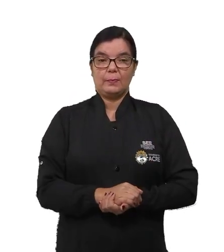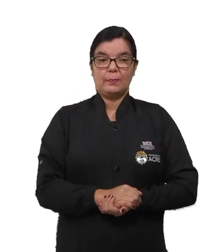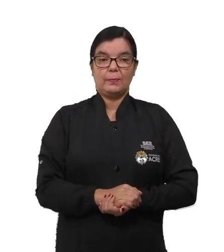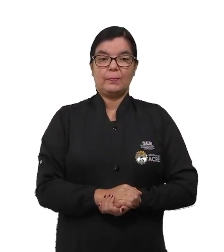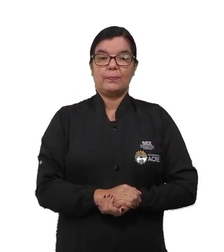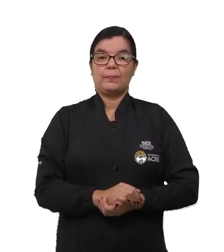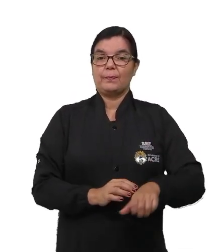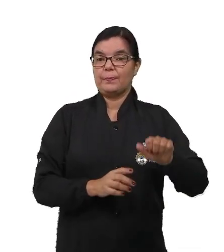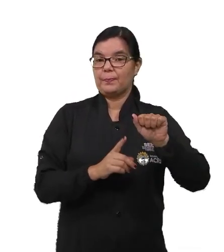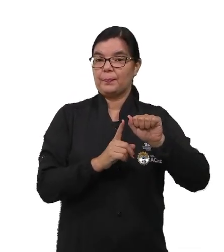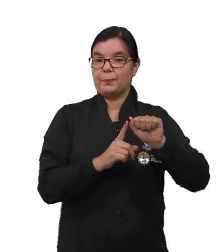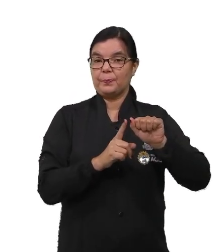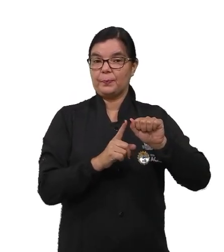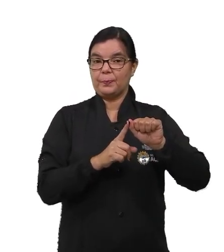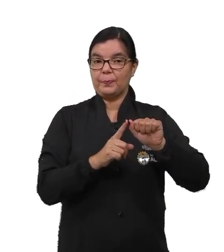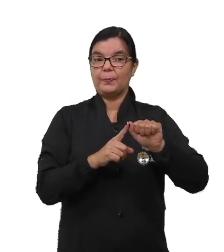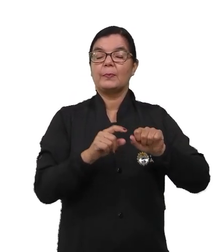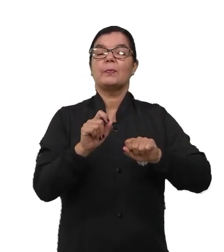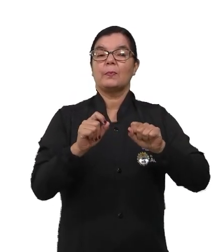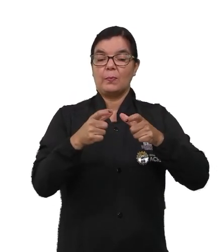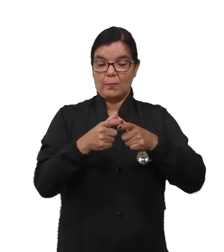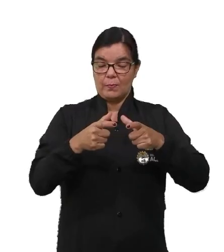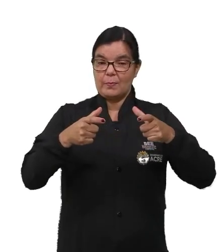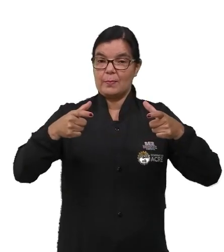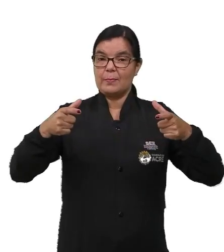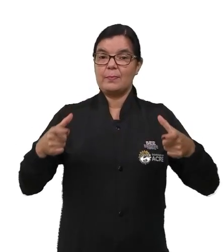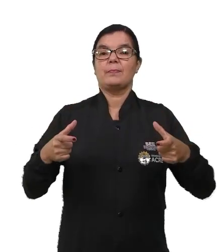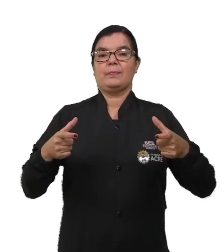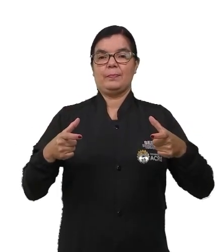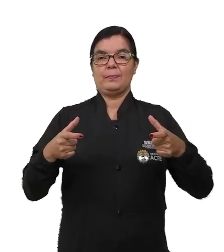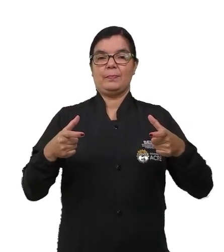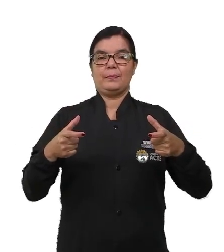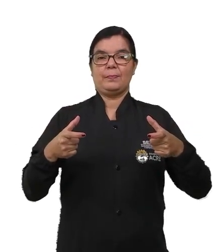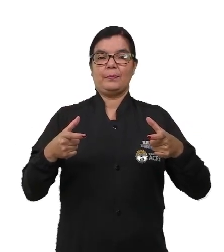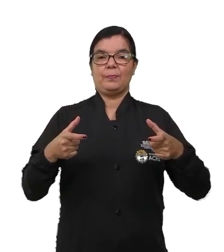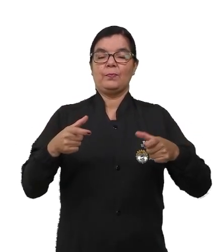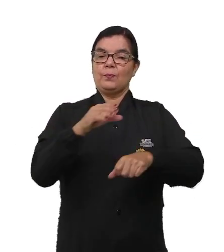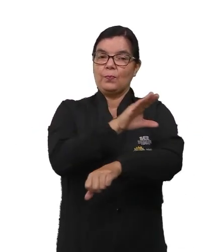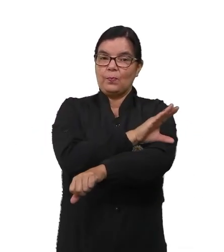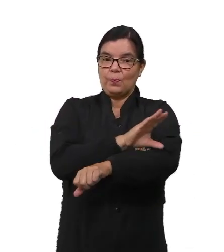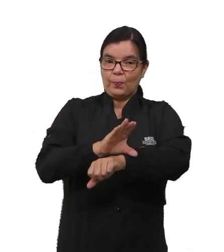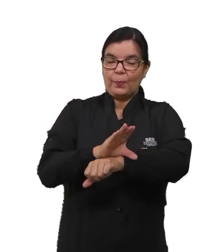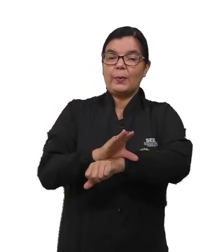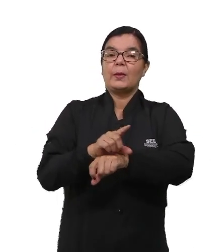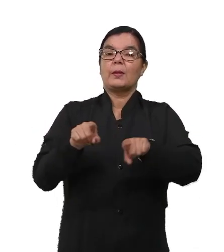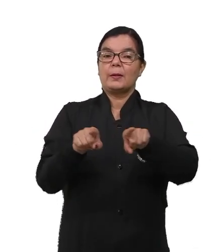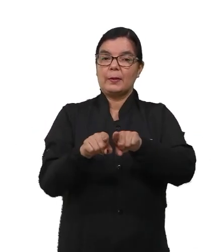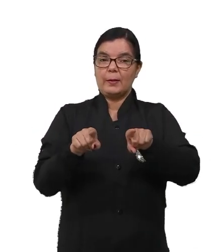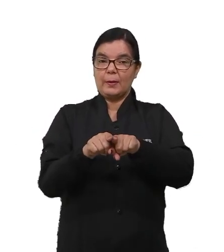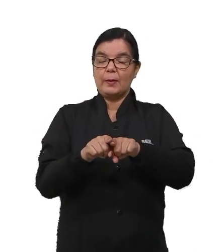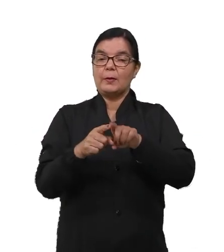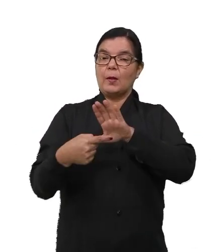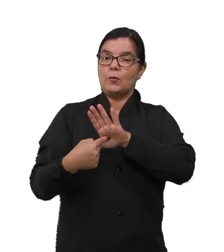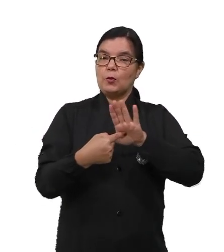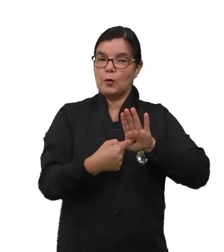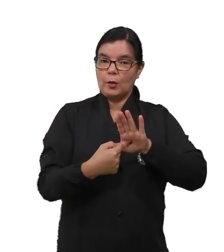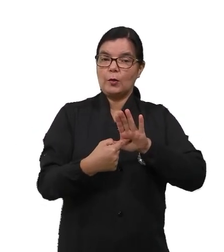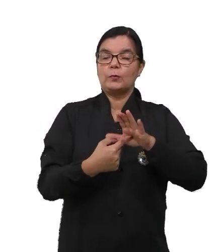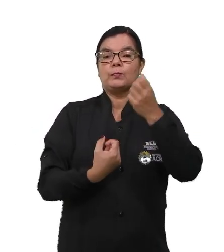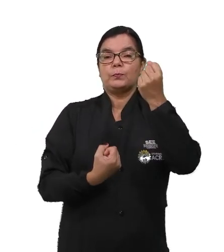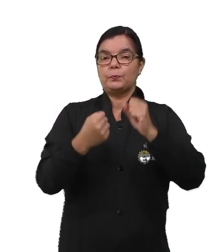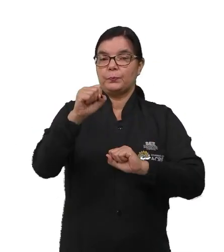na letra A, o destaque em verde. A massificação cultural e a submissão